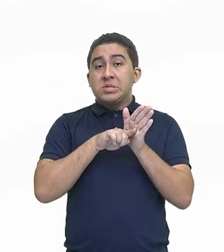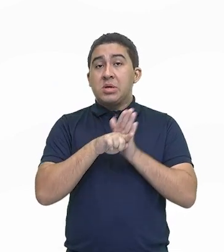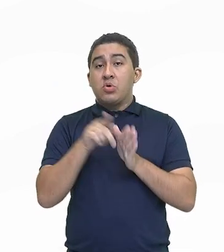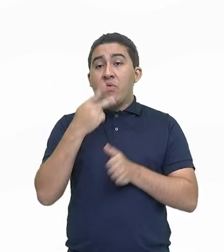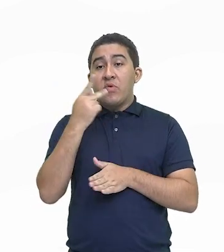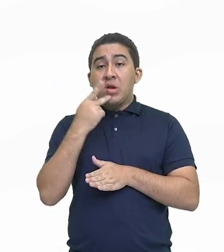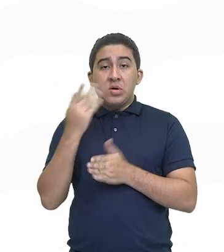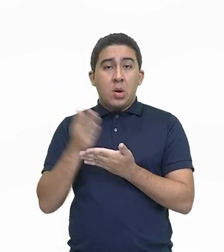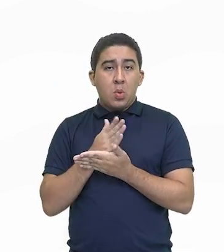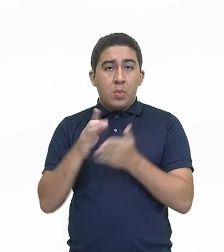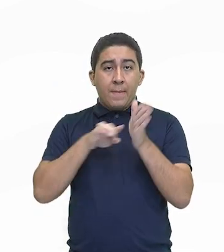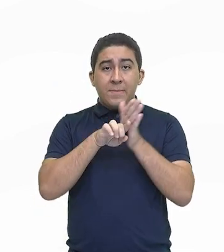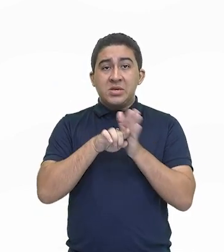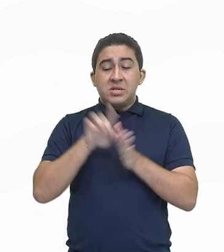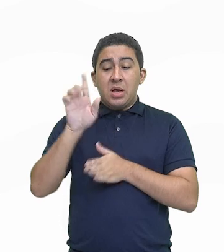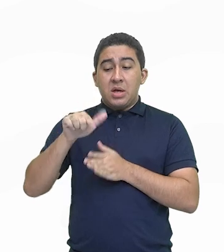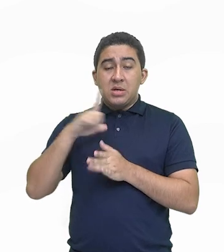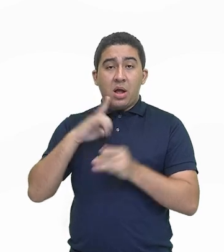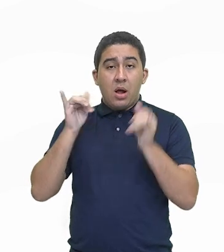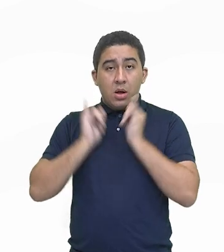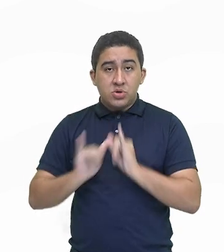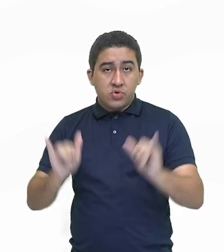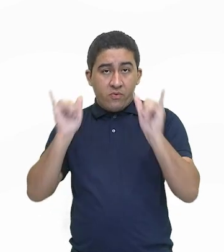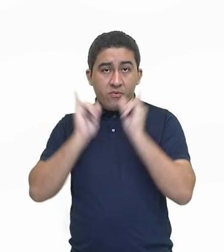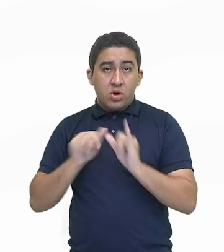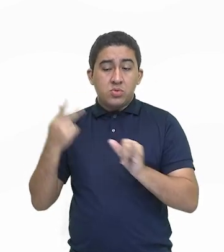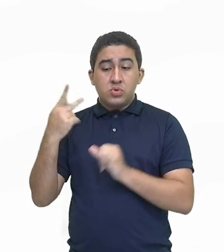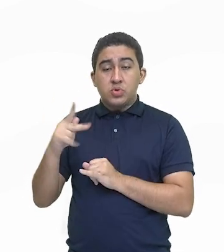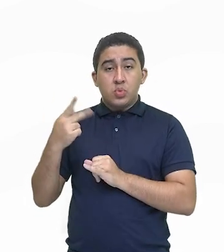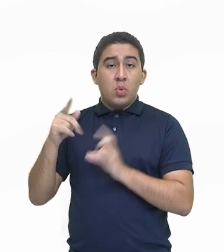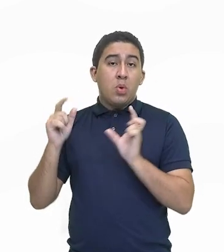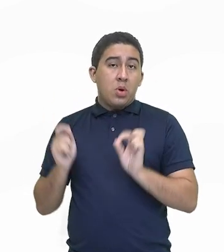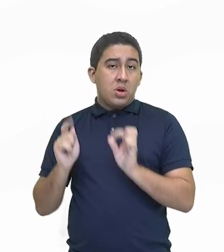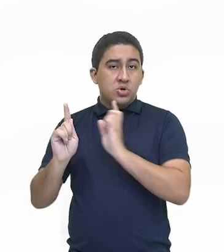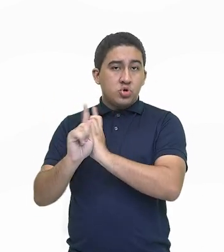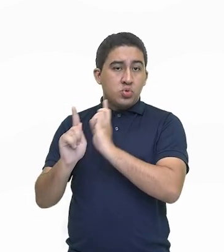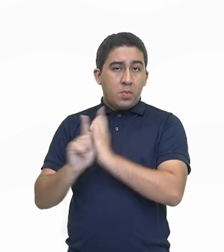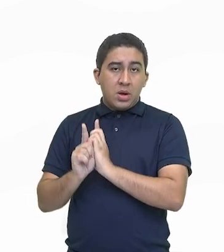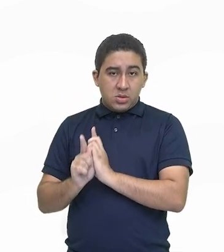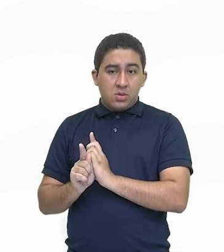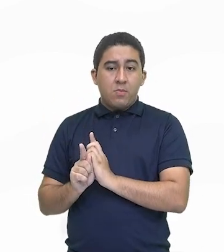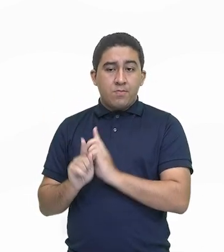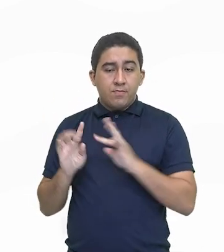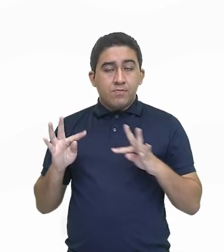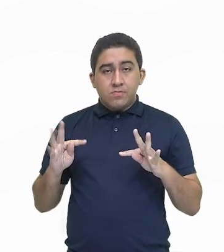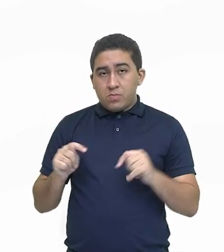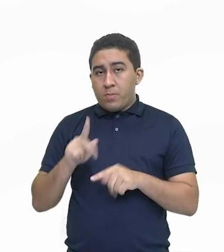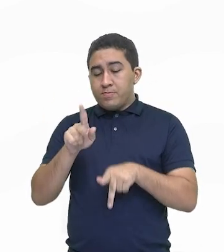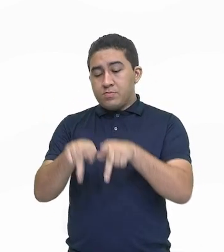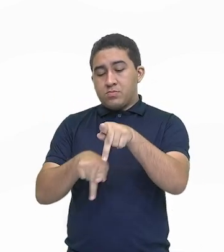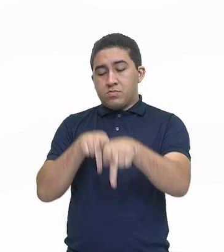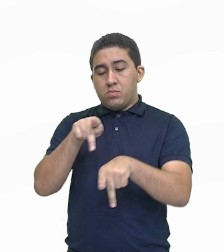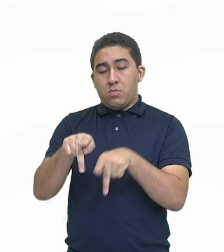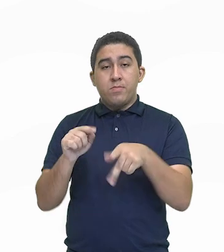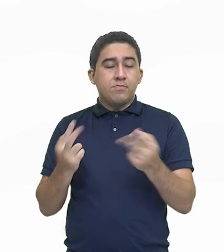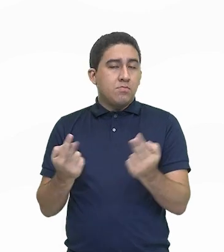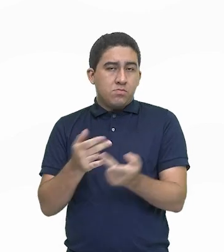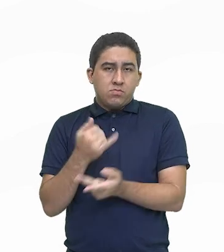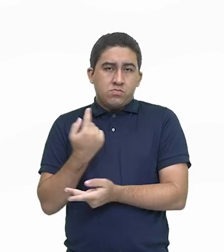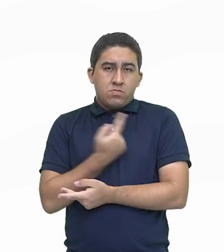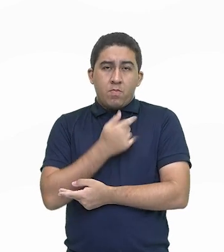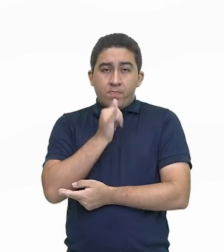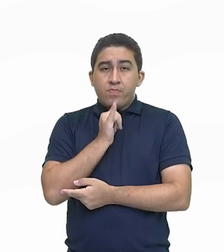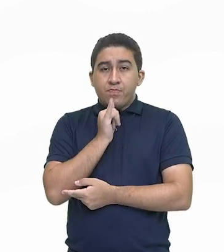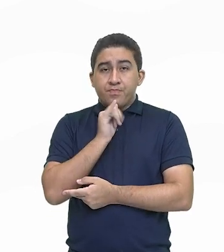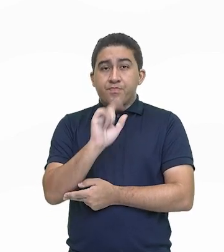alguma pesquisa, ele está comunicando ao público em geral, ao grande público como nós,